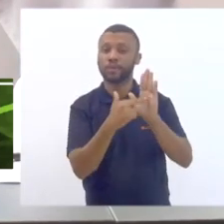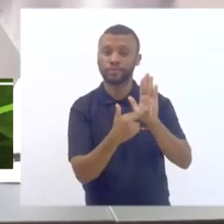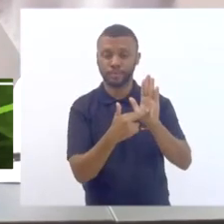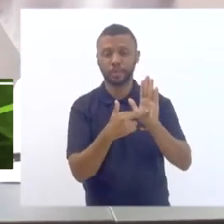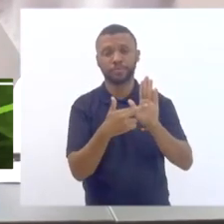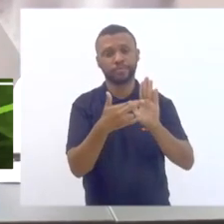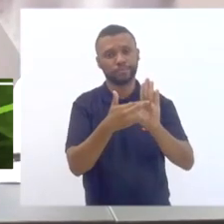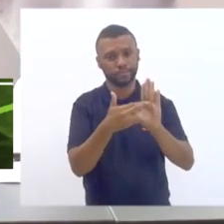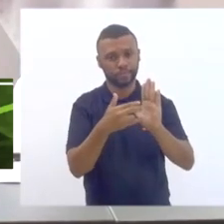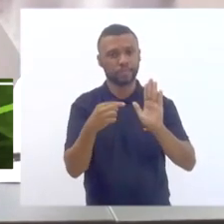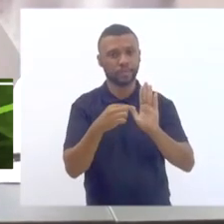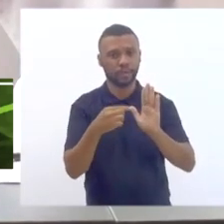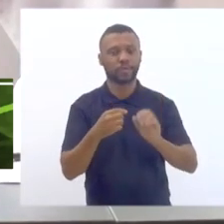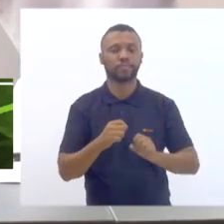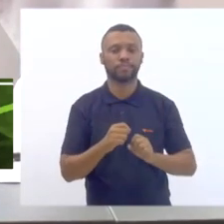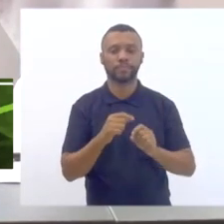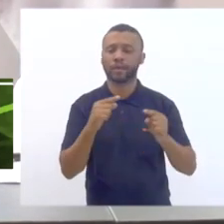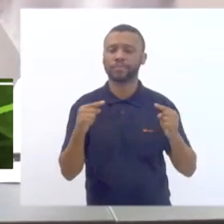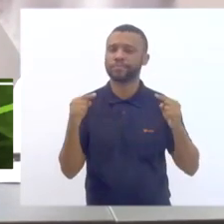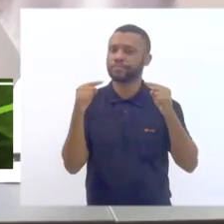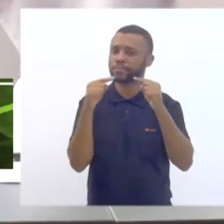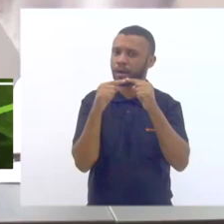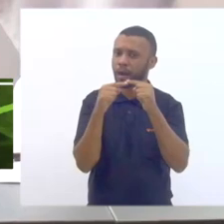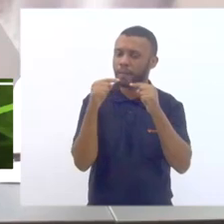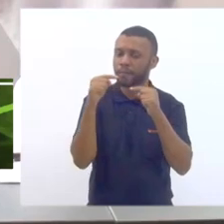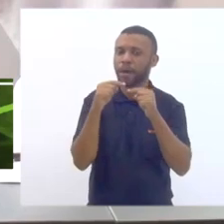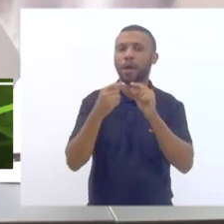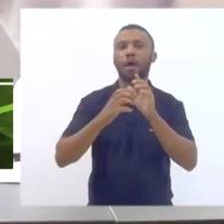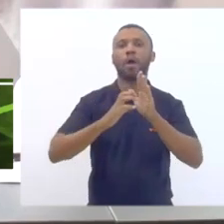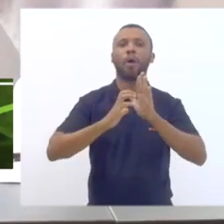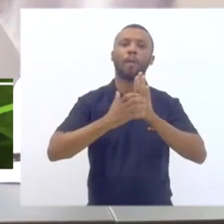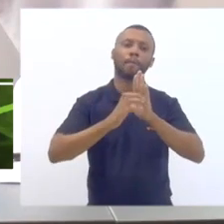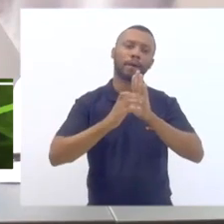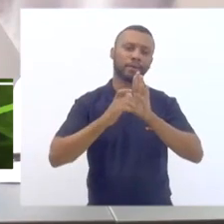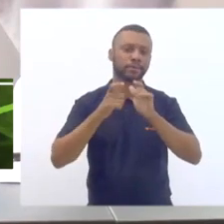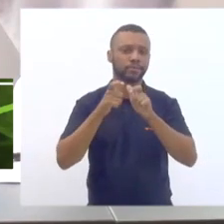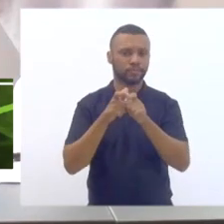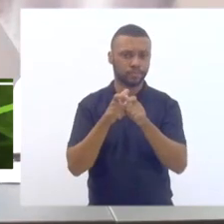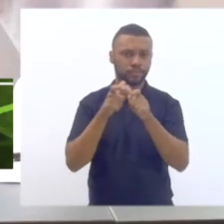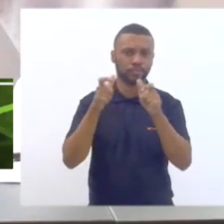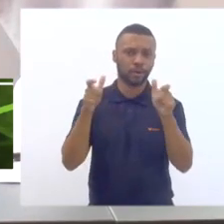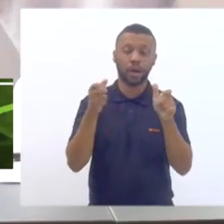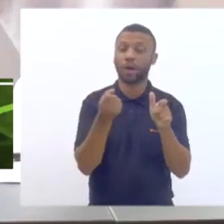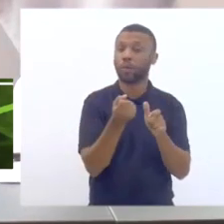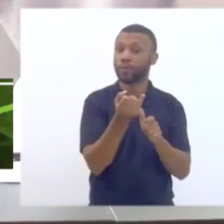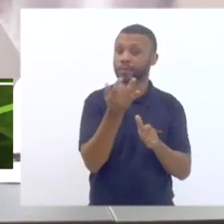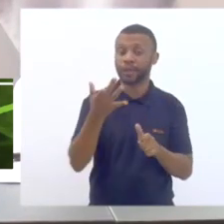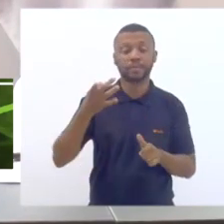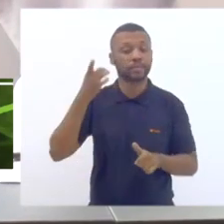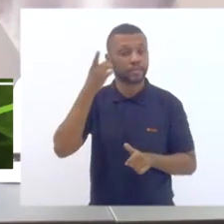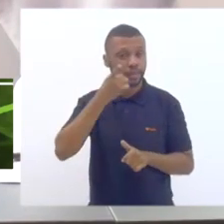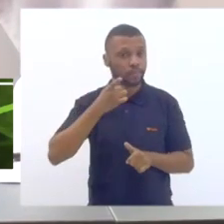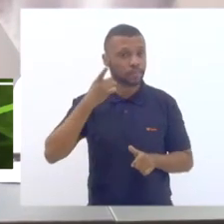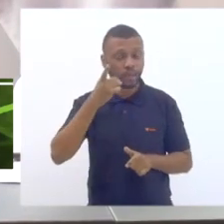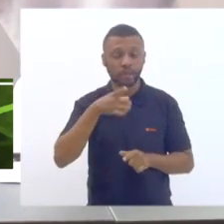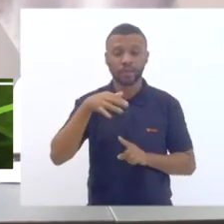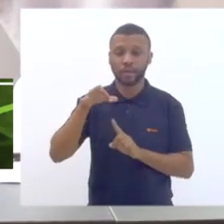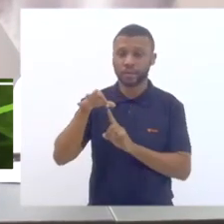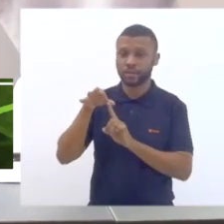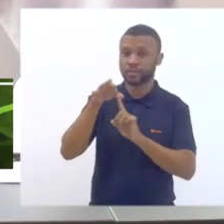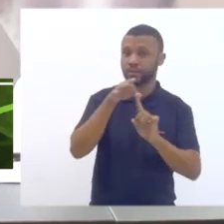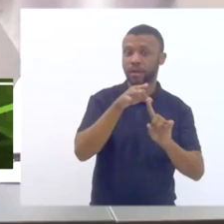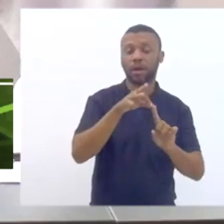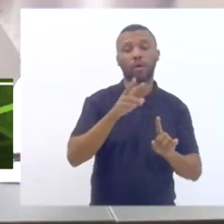interno, cabe ao partido de maior número de parlamentares indicar o